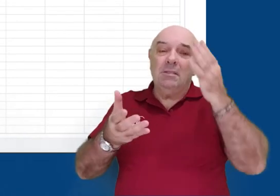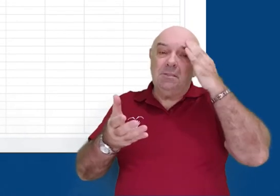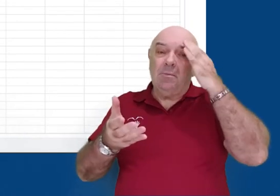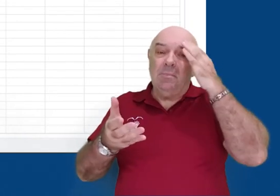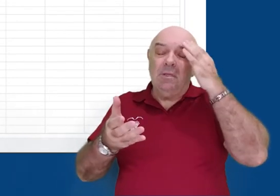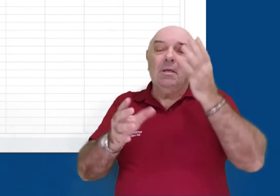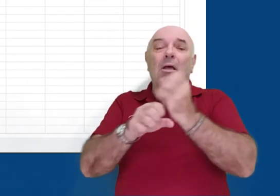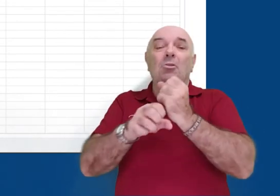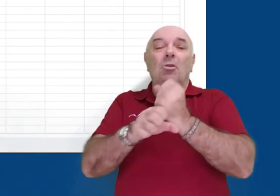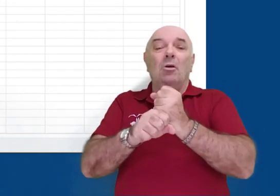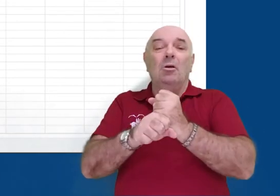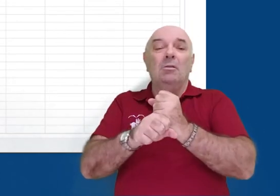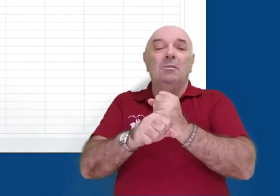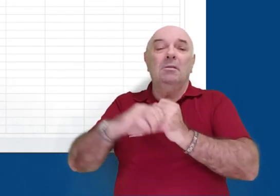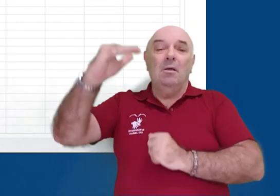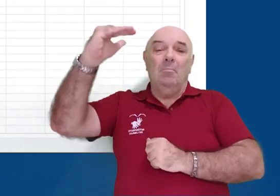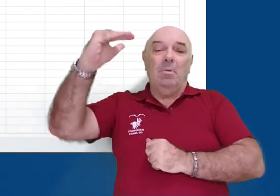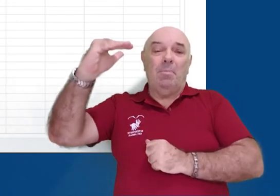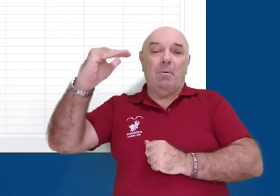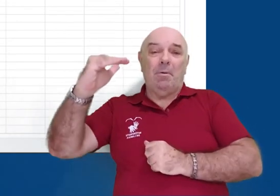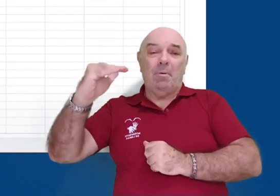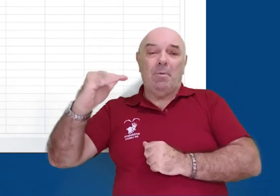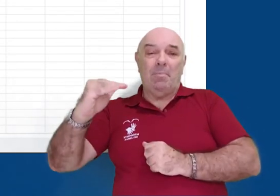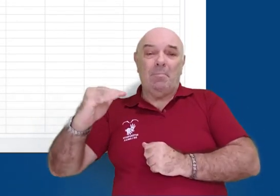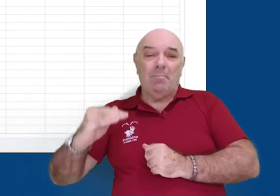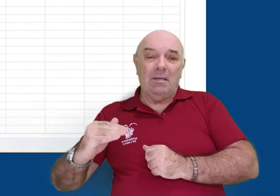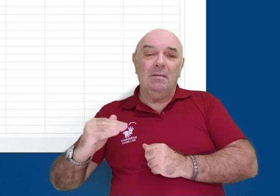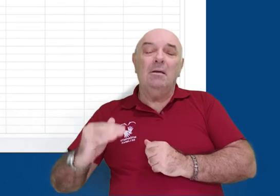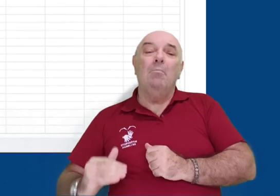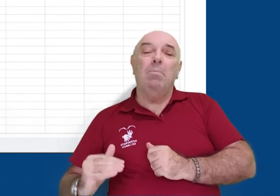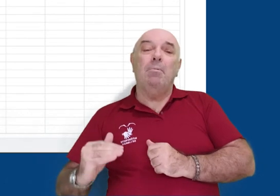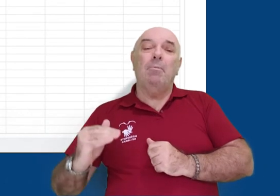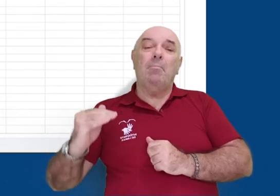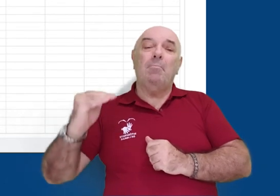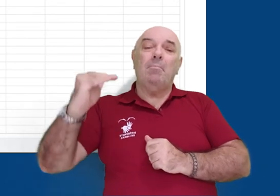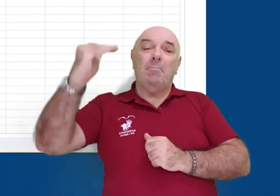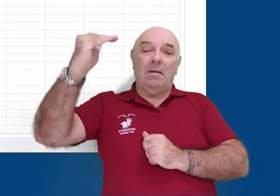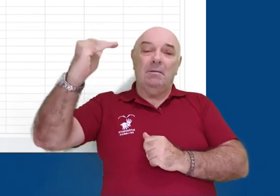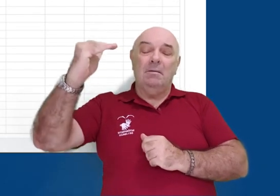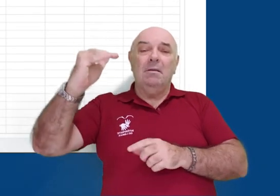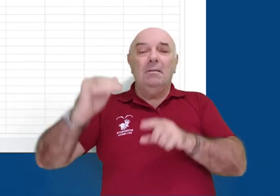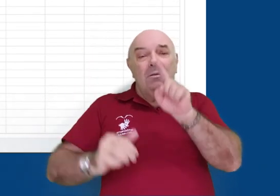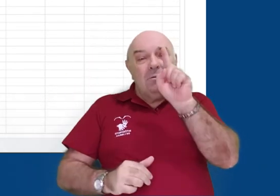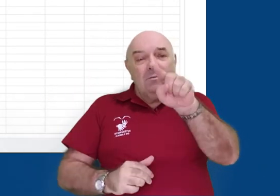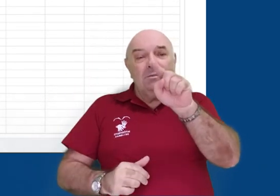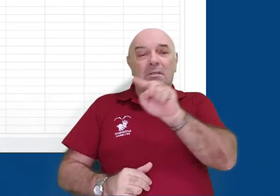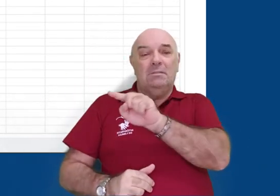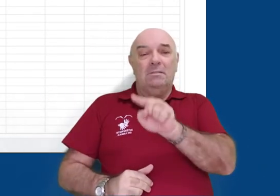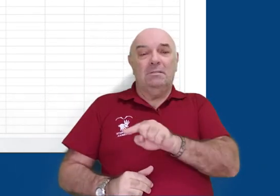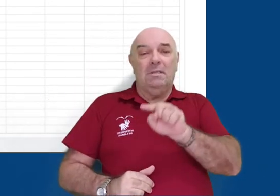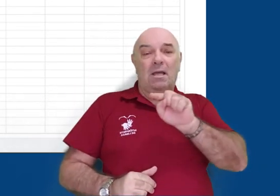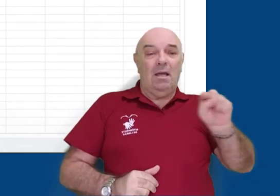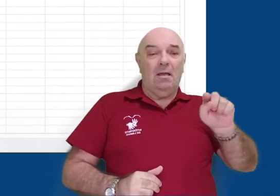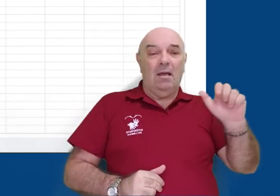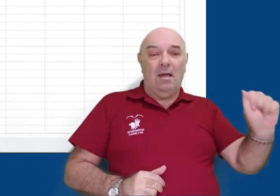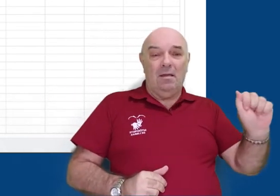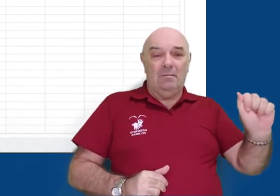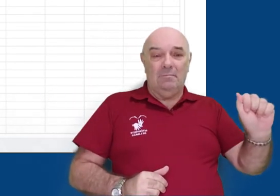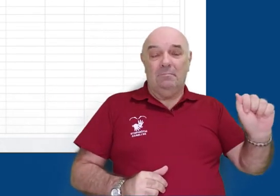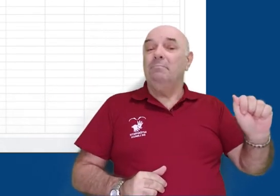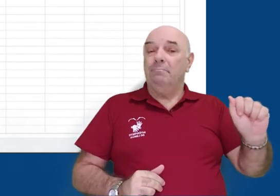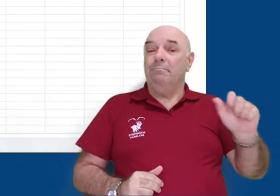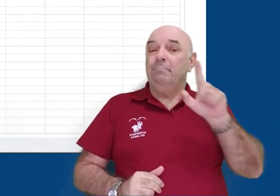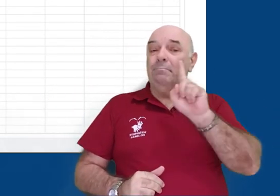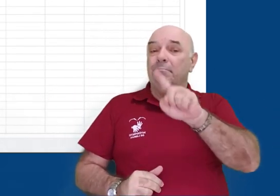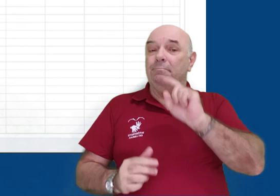e agora queremos também que as notas sejam apresentadas em ordem decrescente então vamos na coluna de notas e